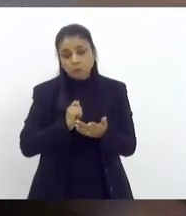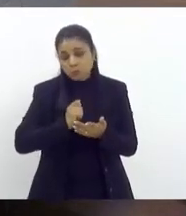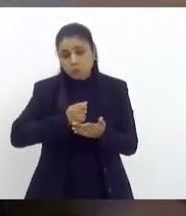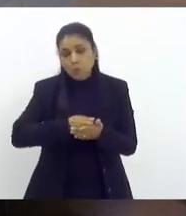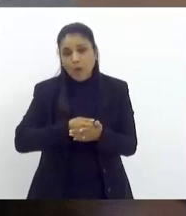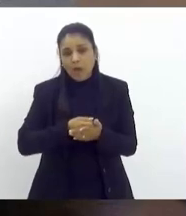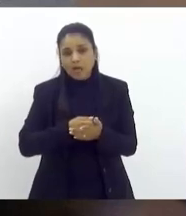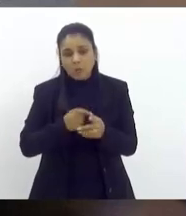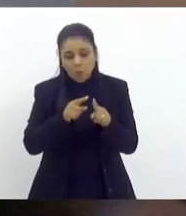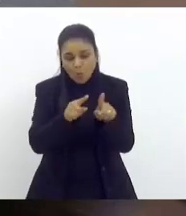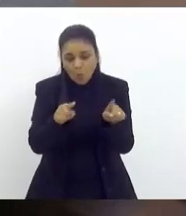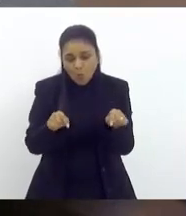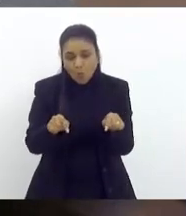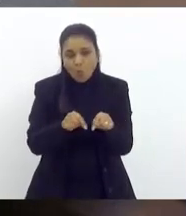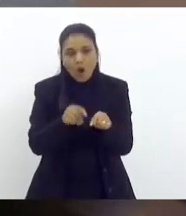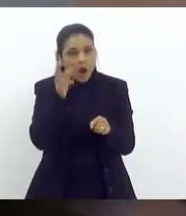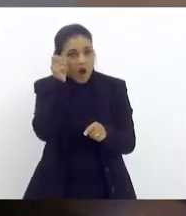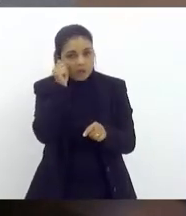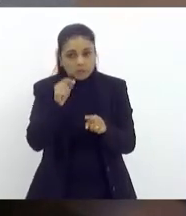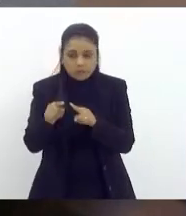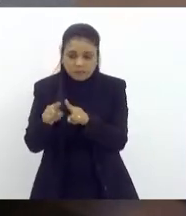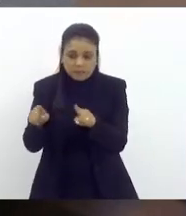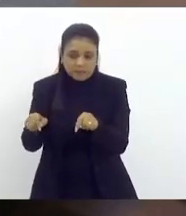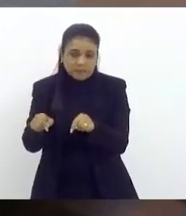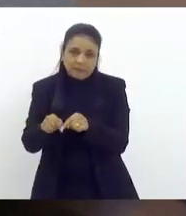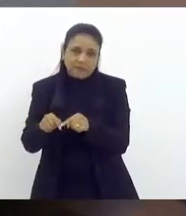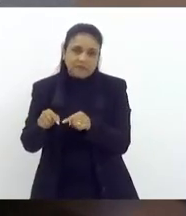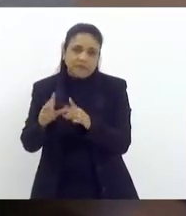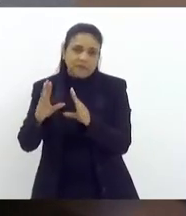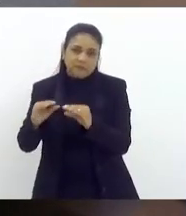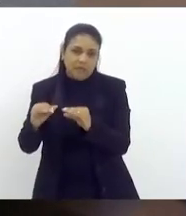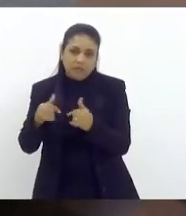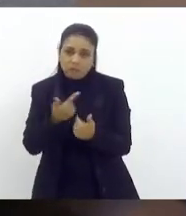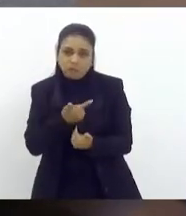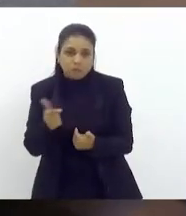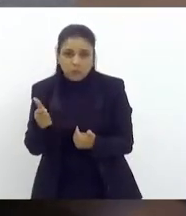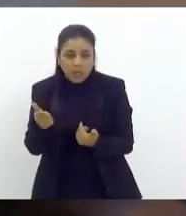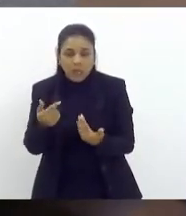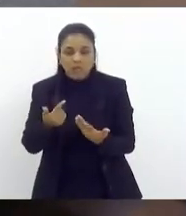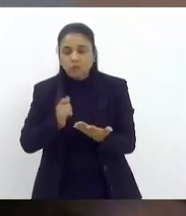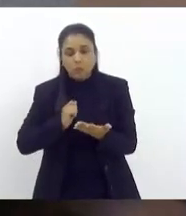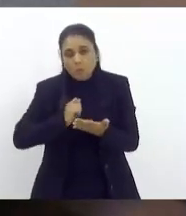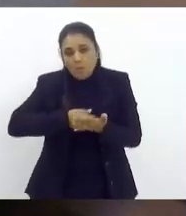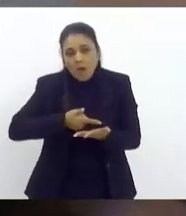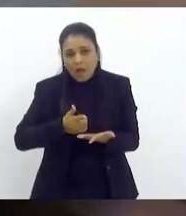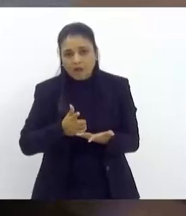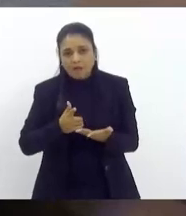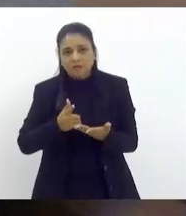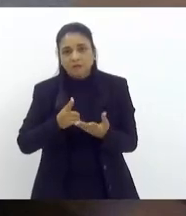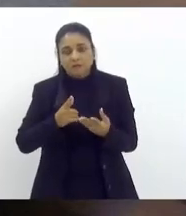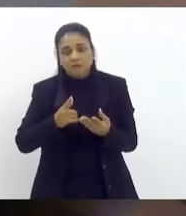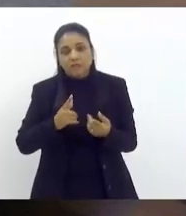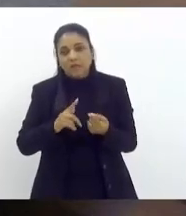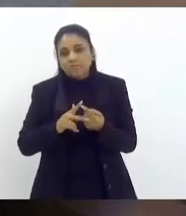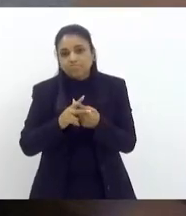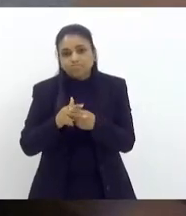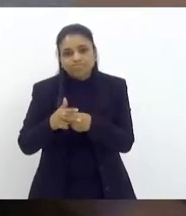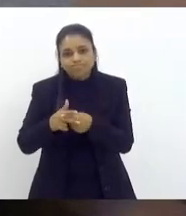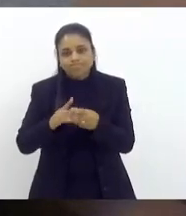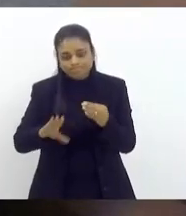e nenhuma favela do Rio de Janeiro hoje só para a senhora ter ideia do quanto que o reajuste do aluguel social é